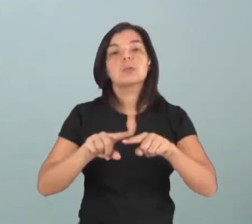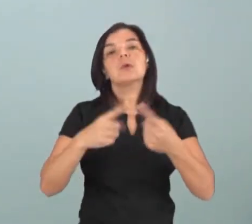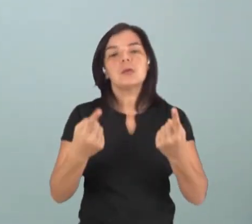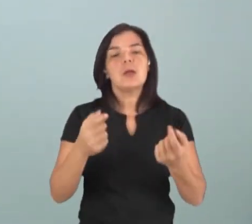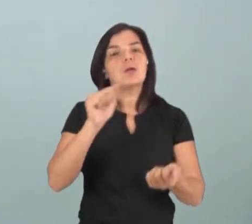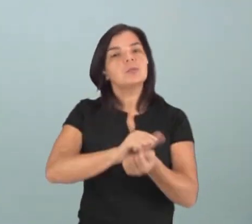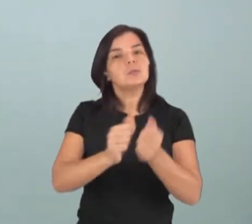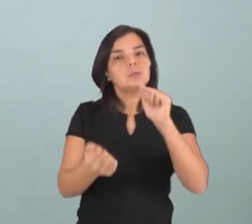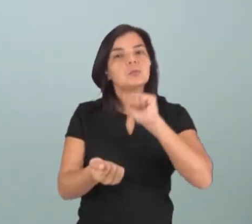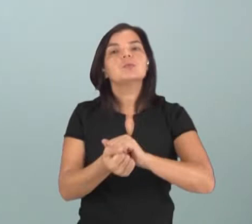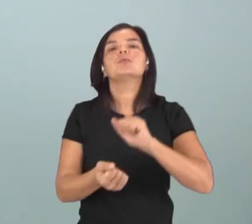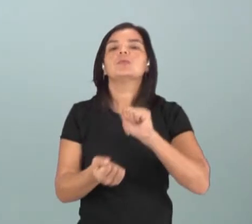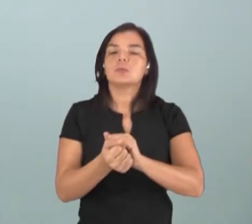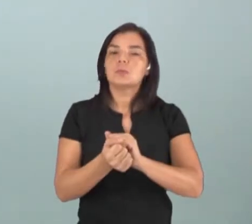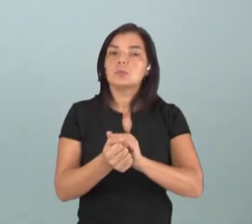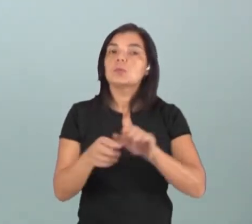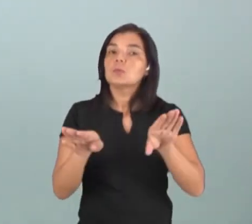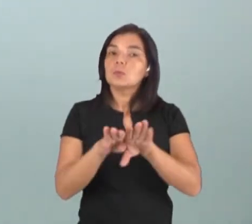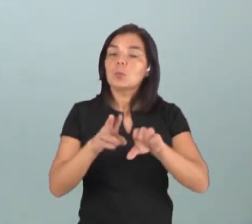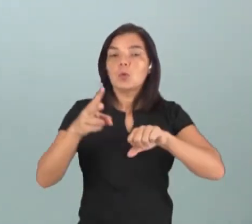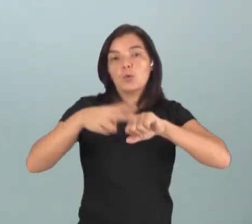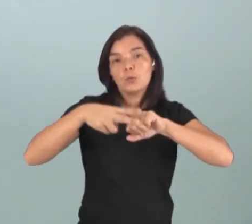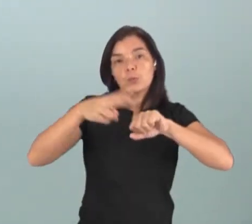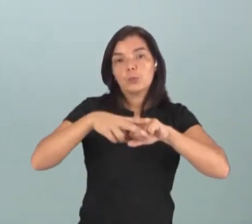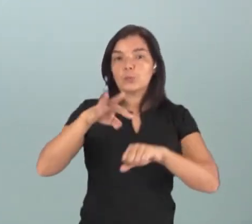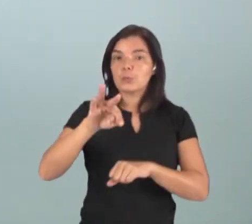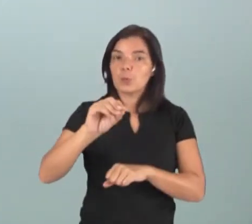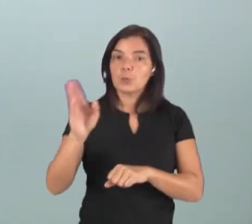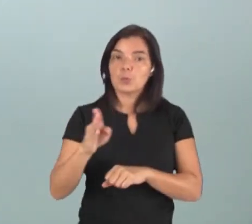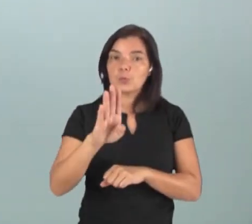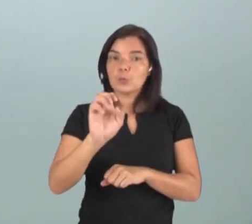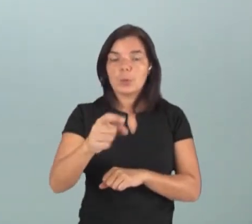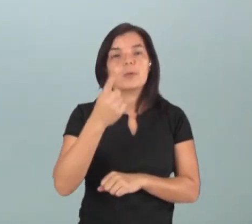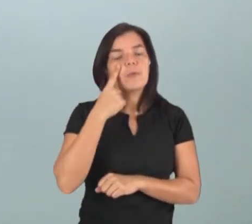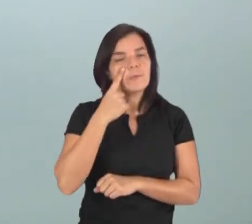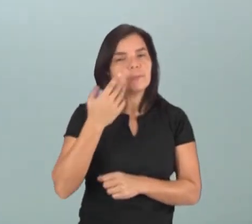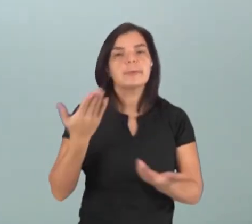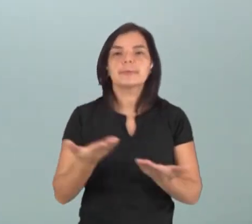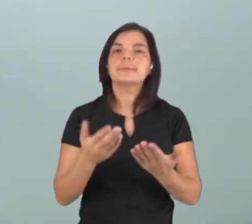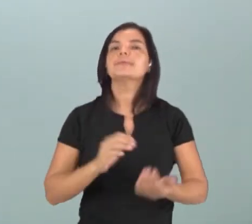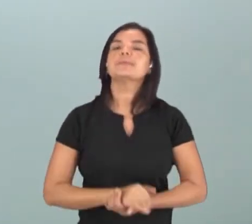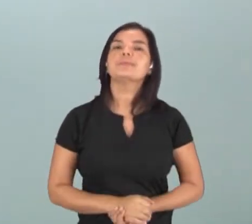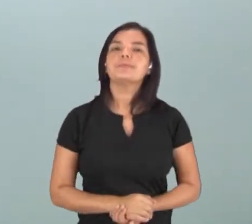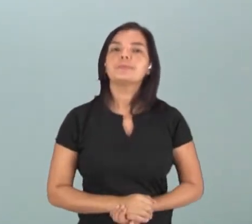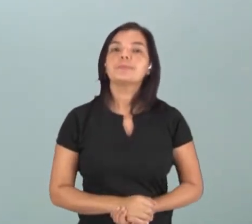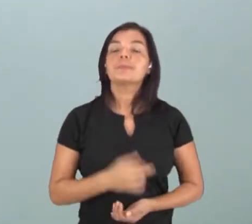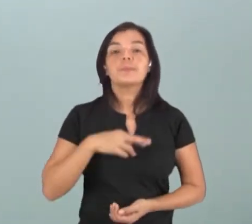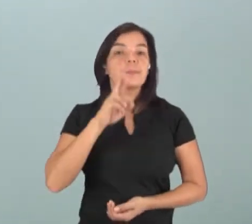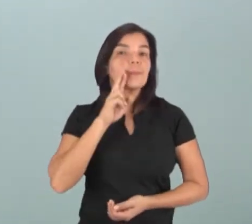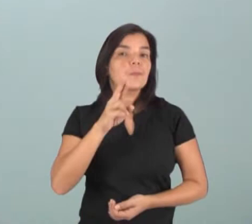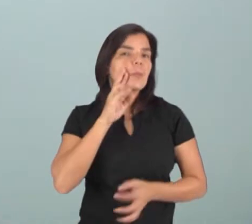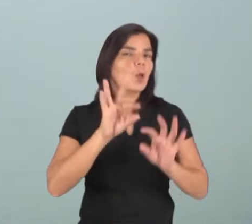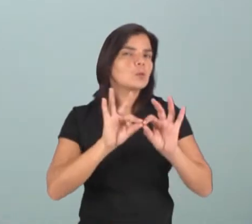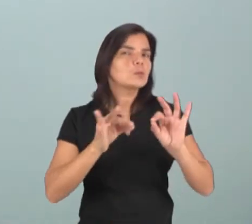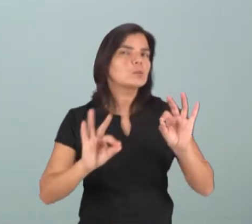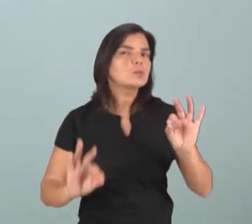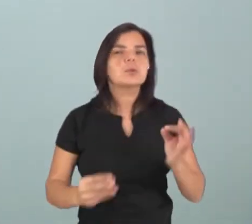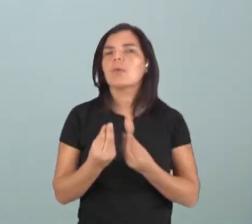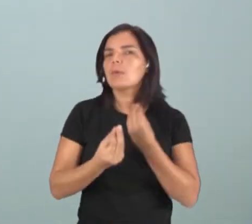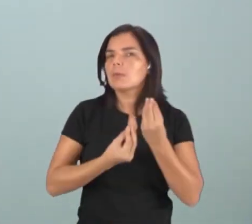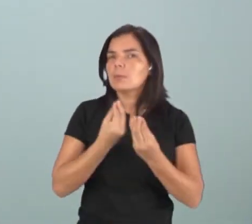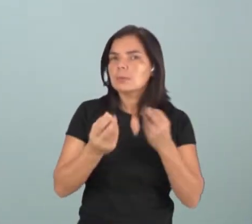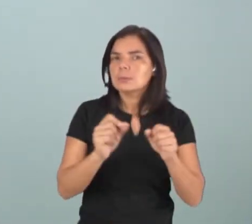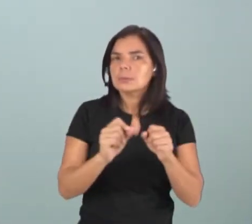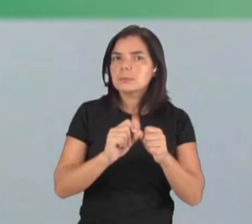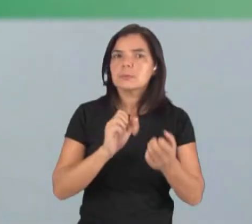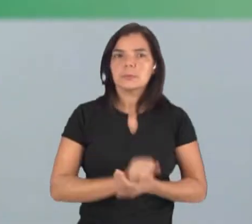a adaptação, ou seja, a conjugação do verbo to be que a gente vai ver já já, ok? E nas respostas longas, como é que a gente faz?